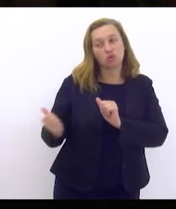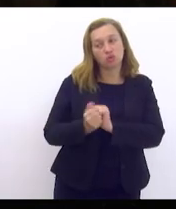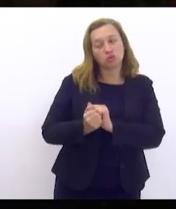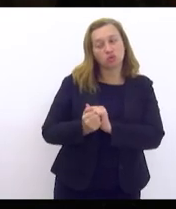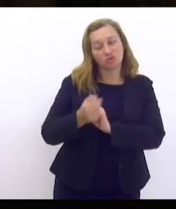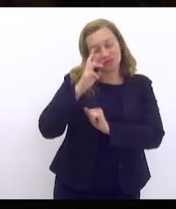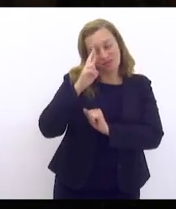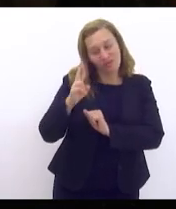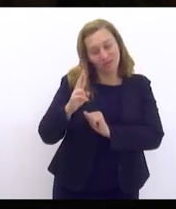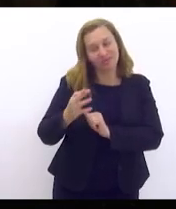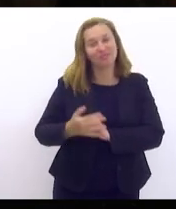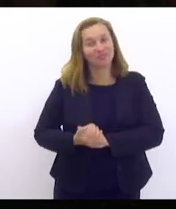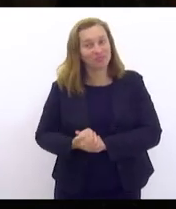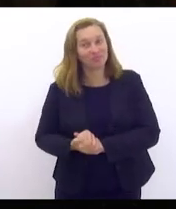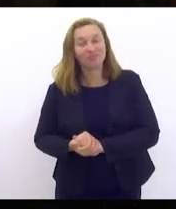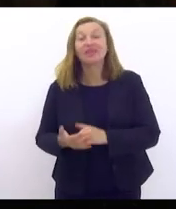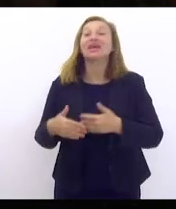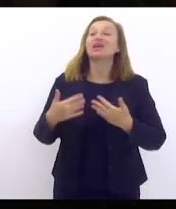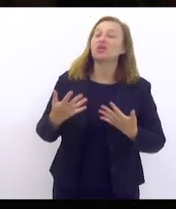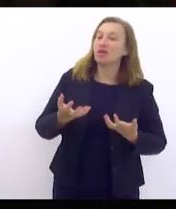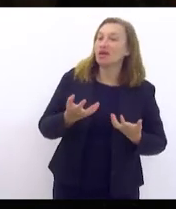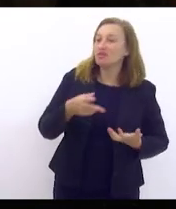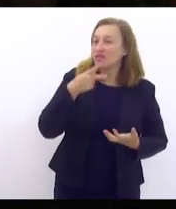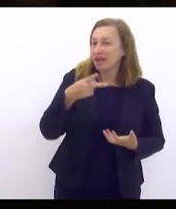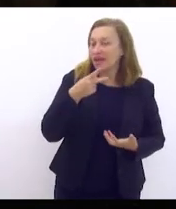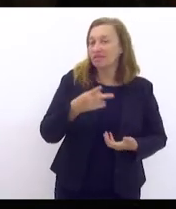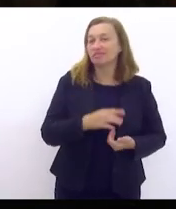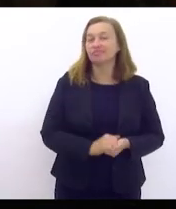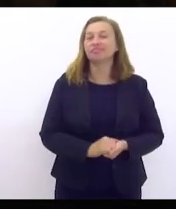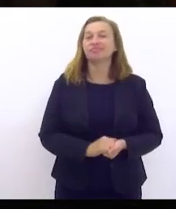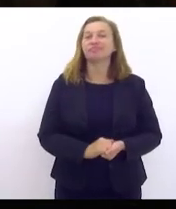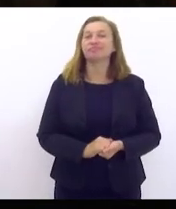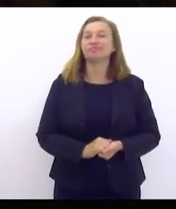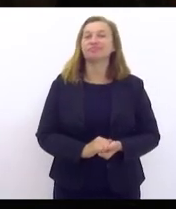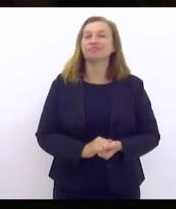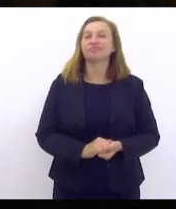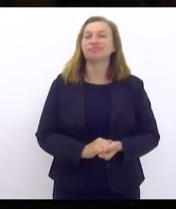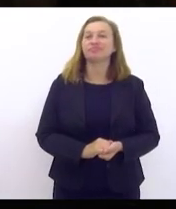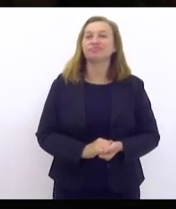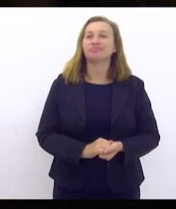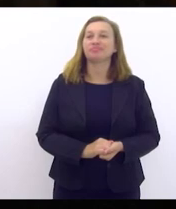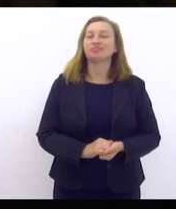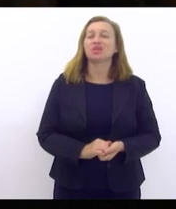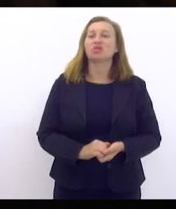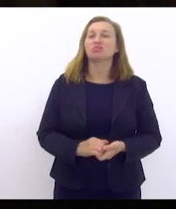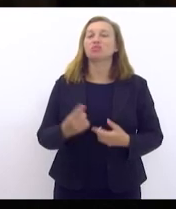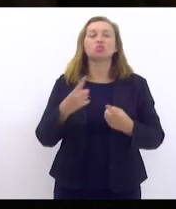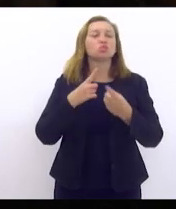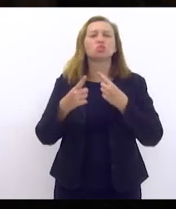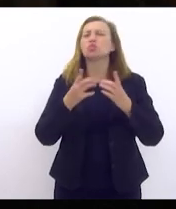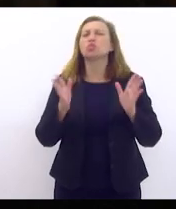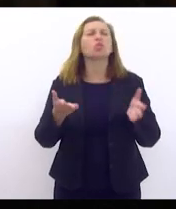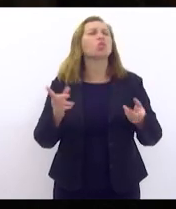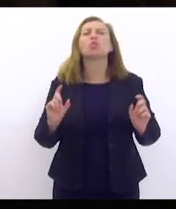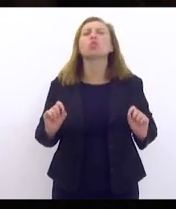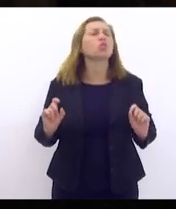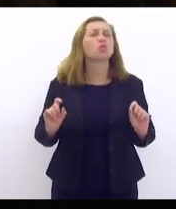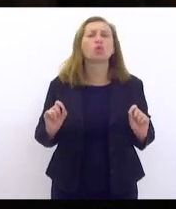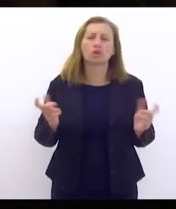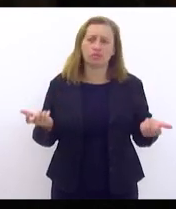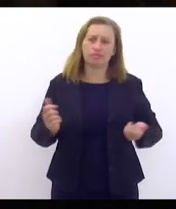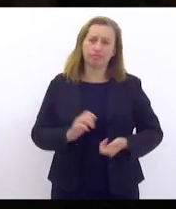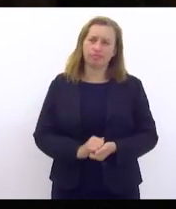a vossa excelência Então o que eu quero dizer e qual é a discussão a